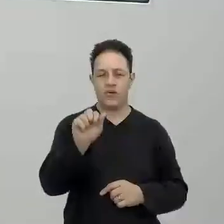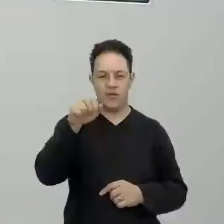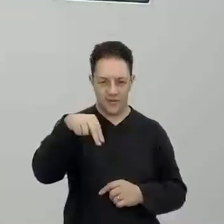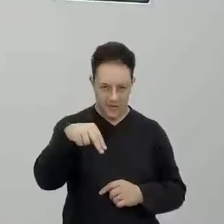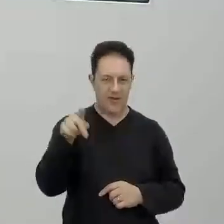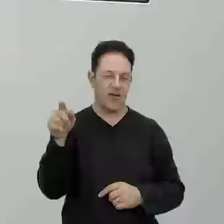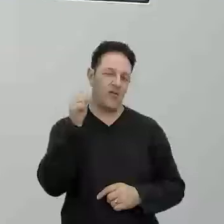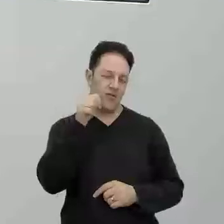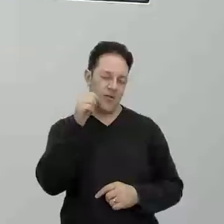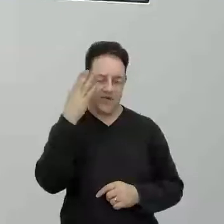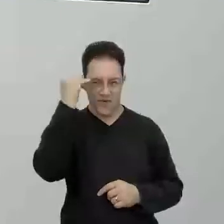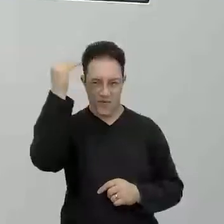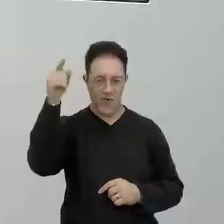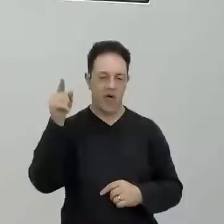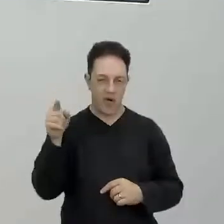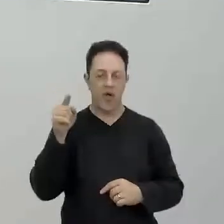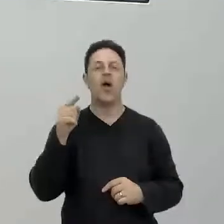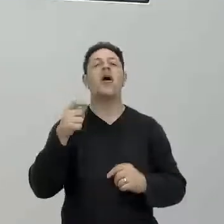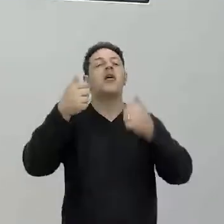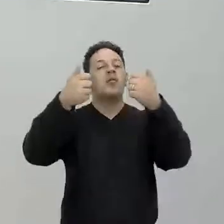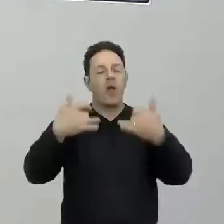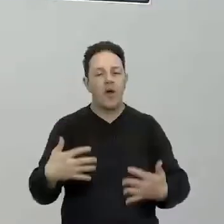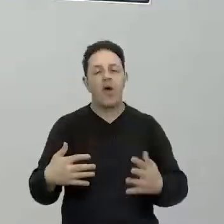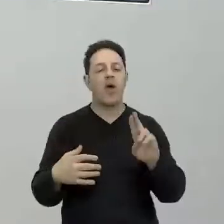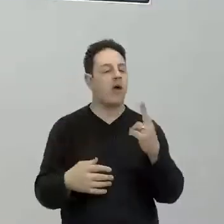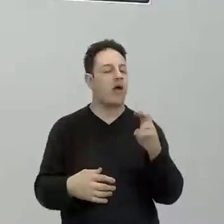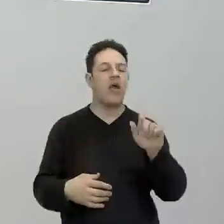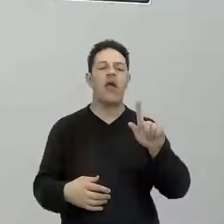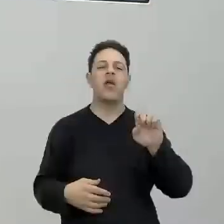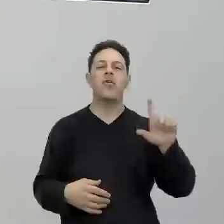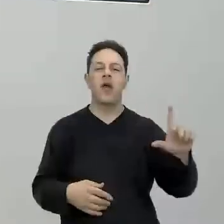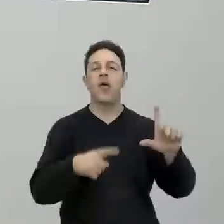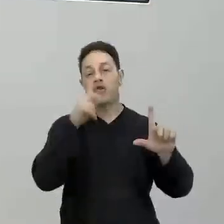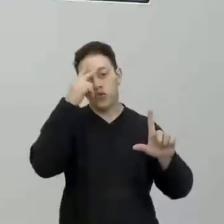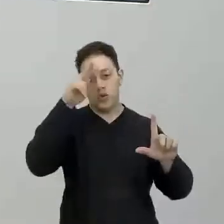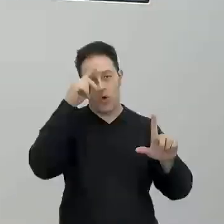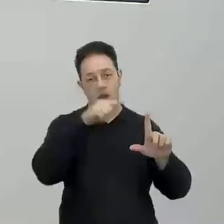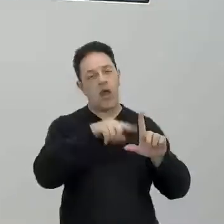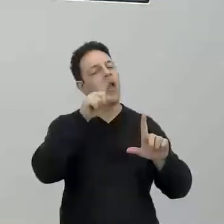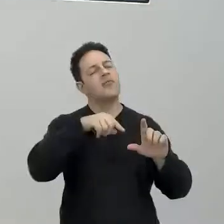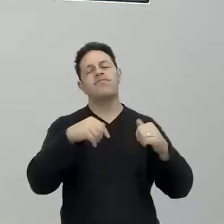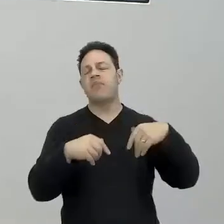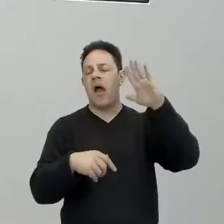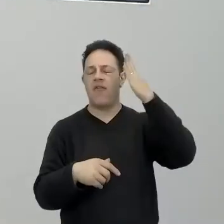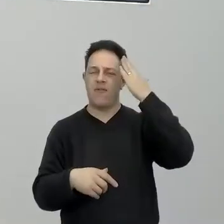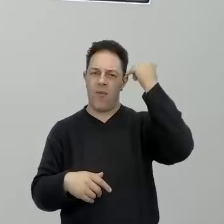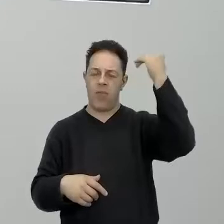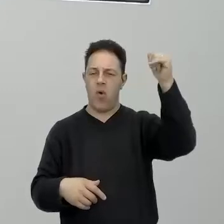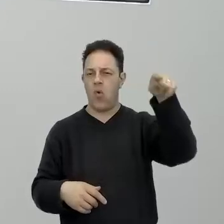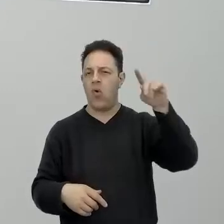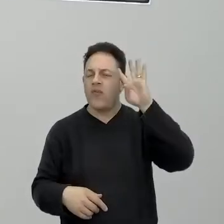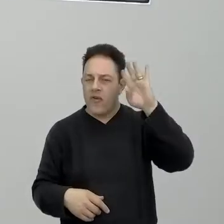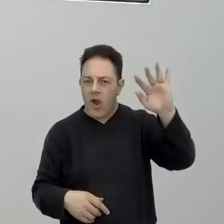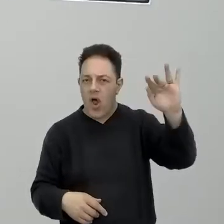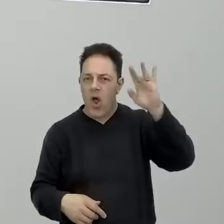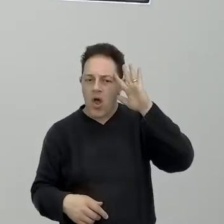ela fala dessa história do Hegel, né? Hegel, que é um dos grandes filósofos